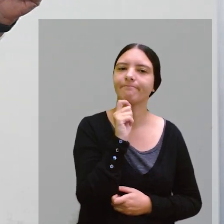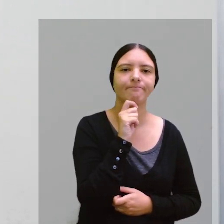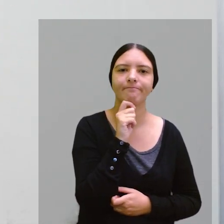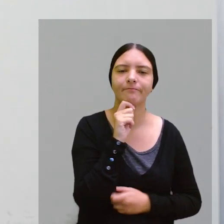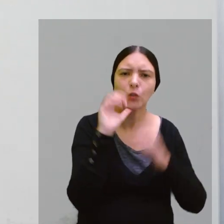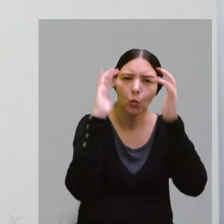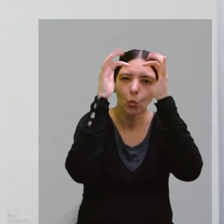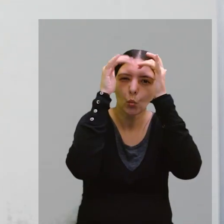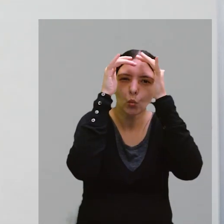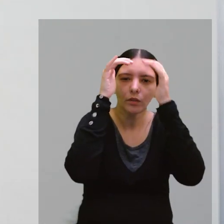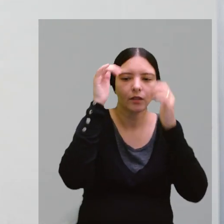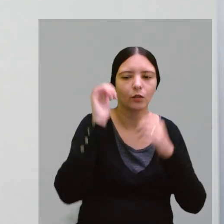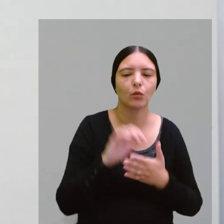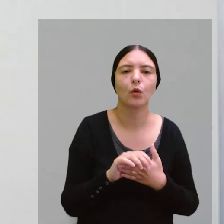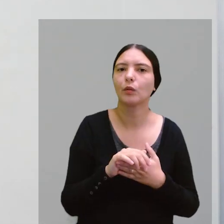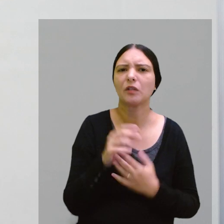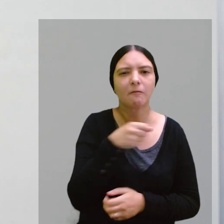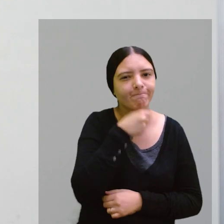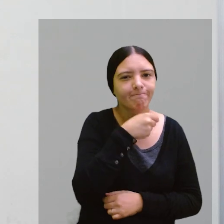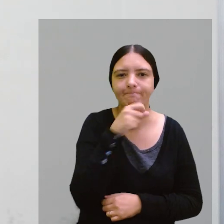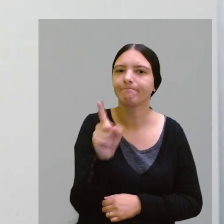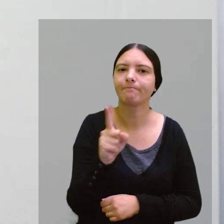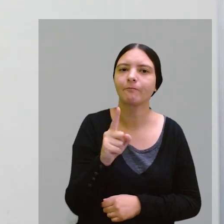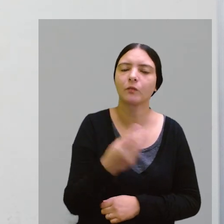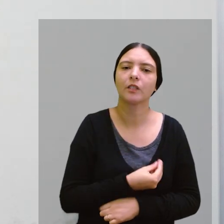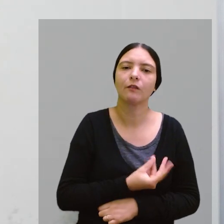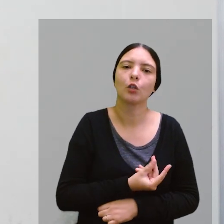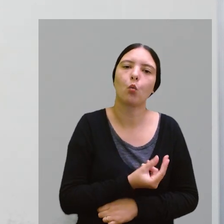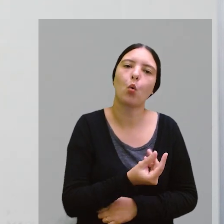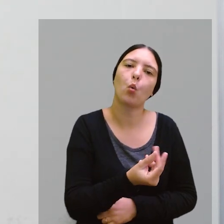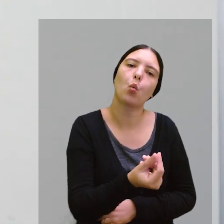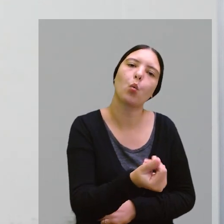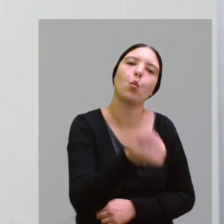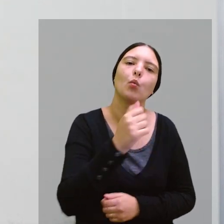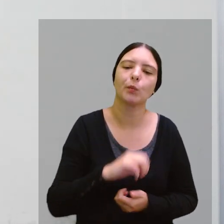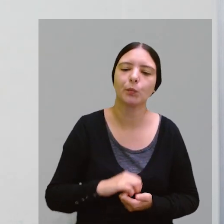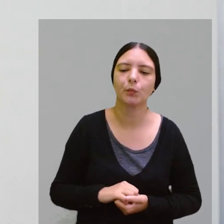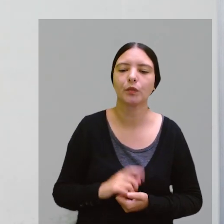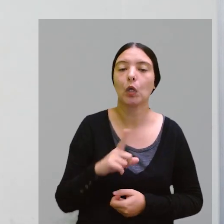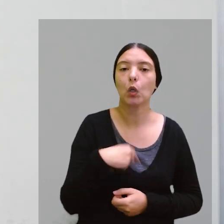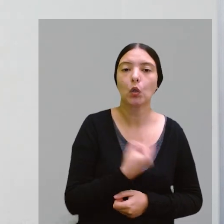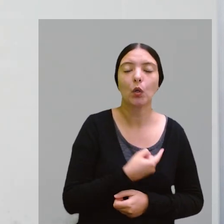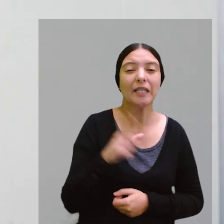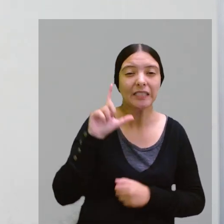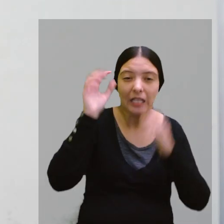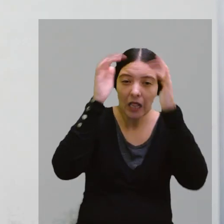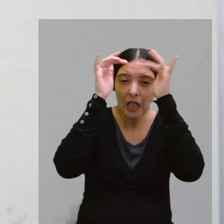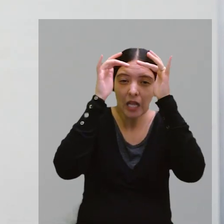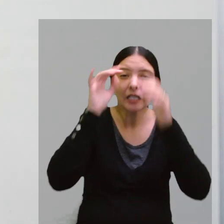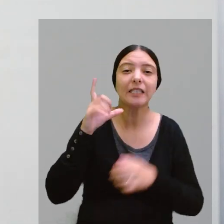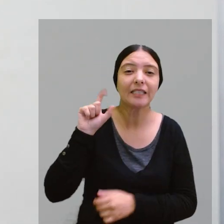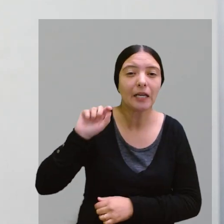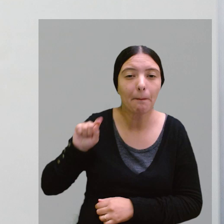Os neurônios ligados dessa parte, eles não envelhecem, eles continuam a vida inteira. A gente perde 10 mil neurônios